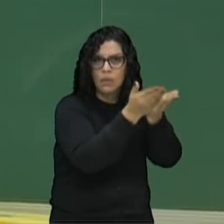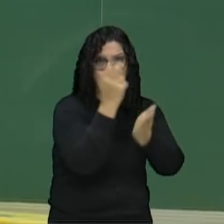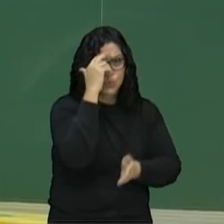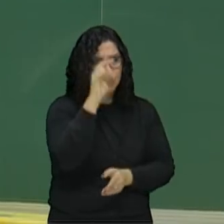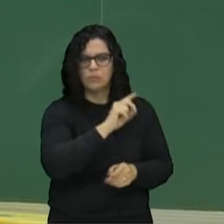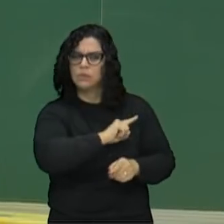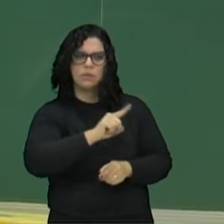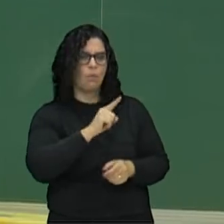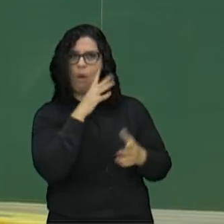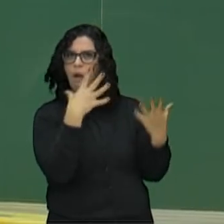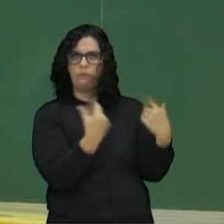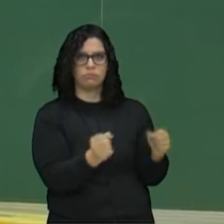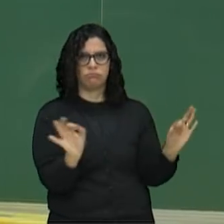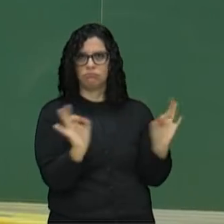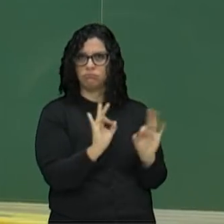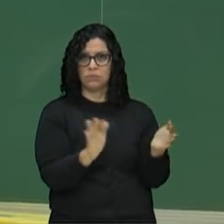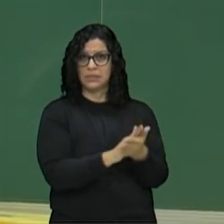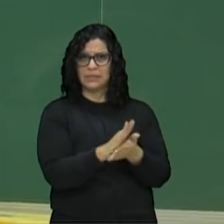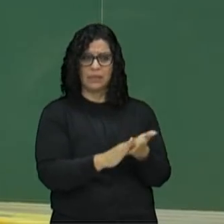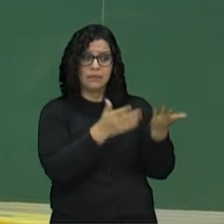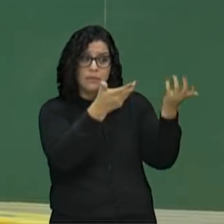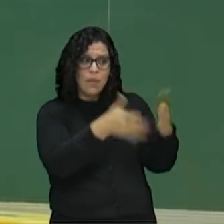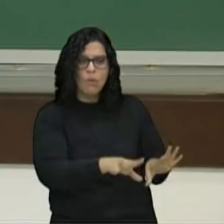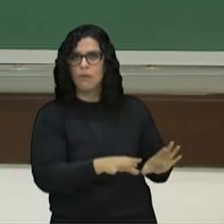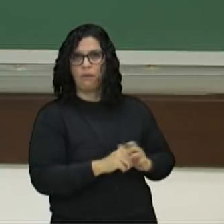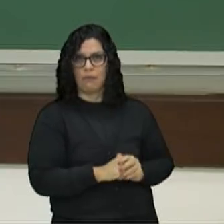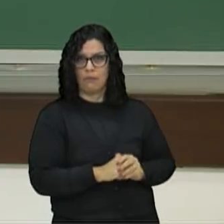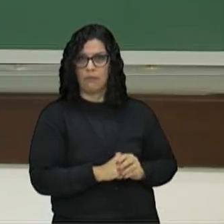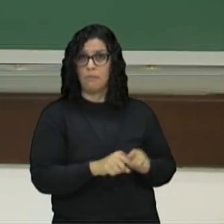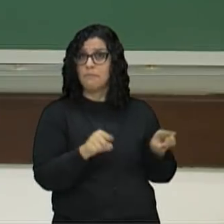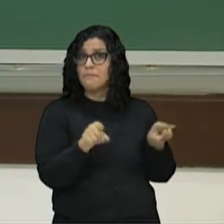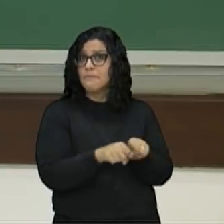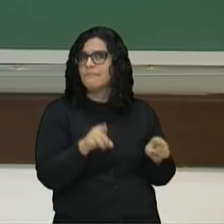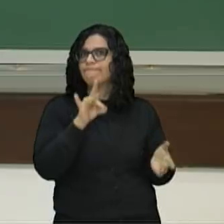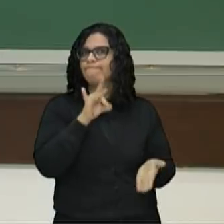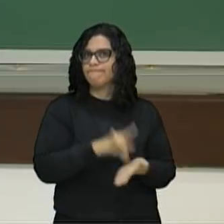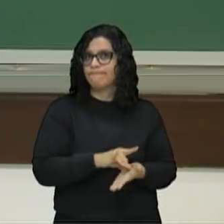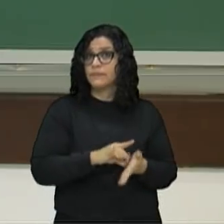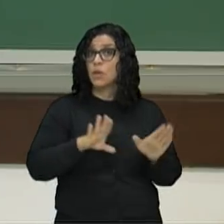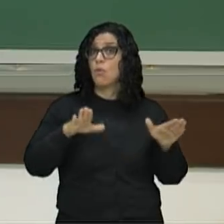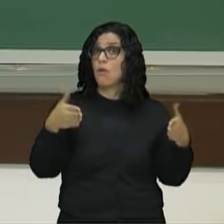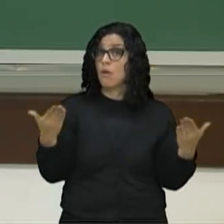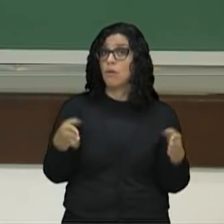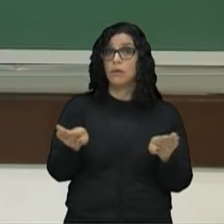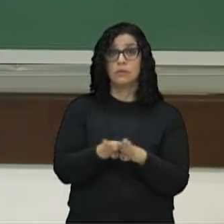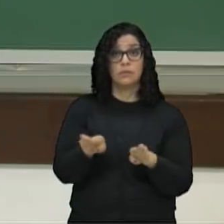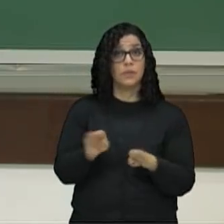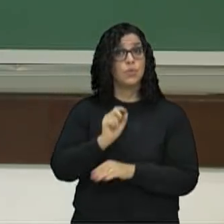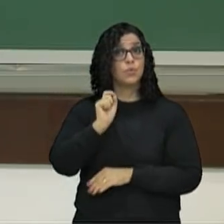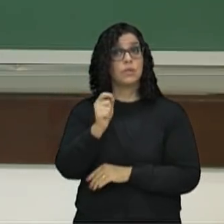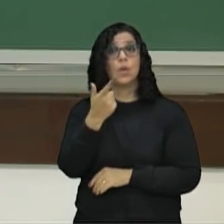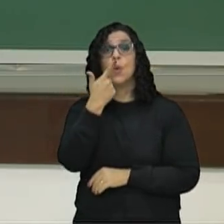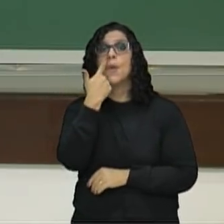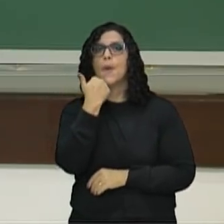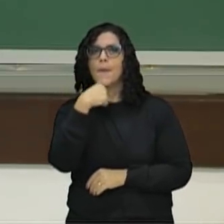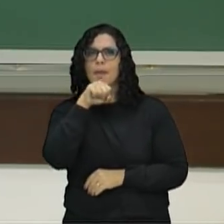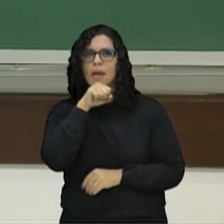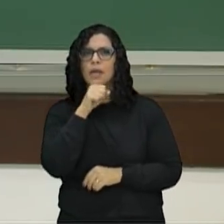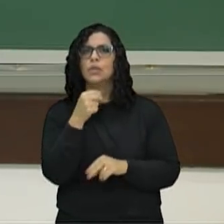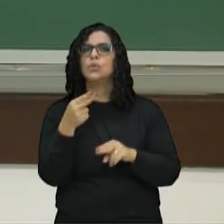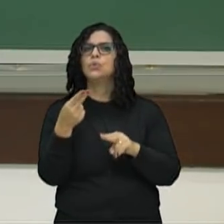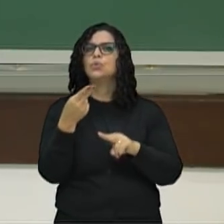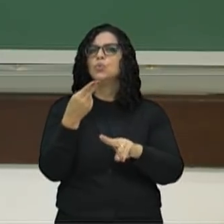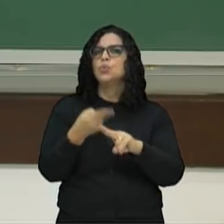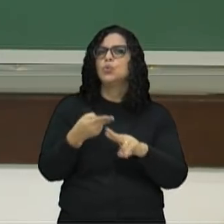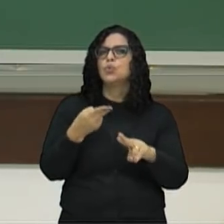não aprovava de alguma maneira, não queria mesmo. Então, de alguma forma, o pai usou